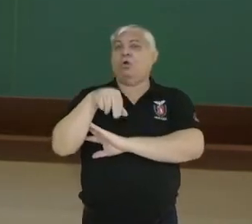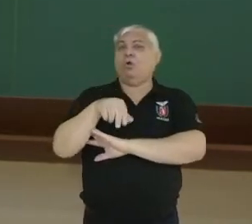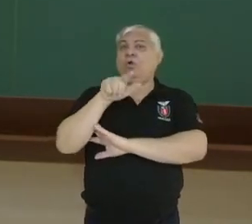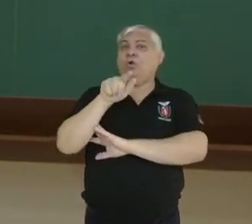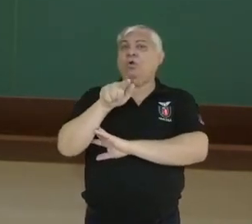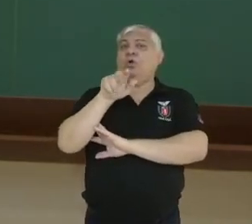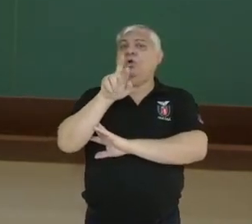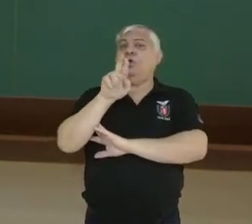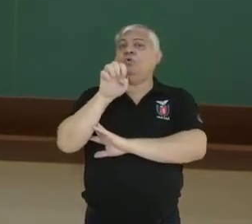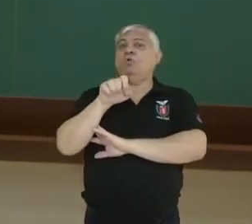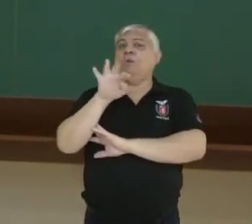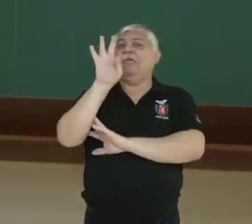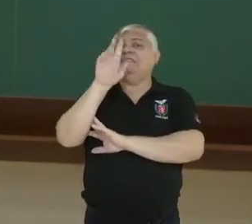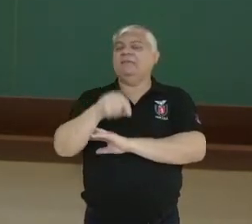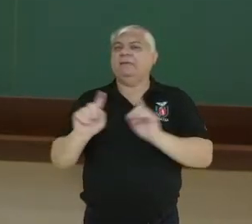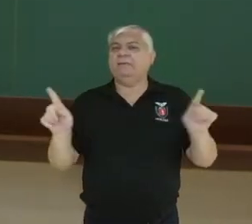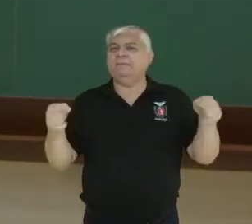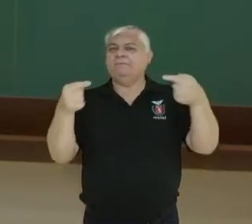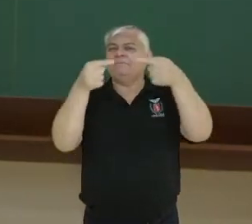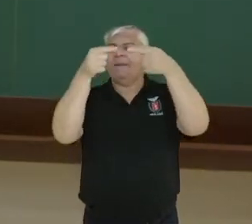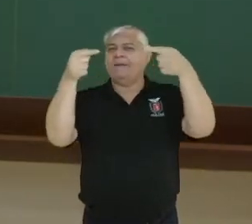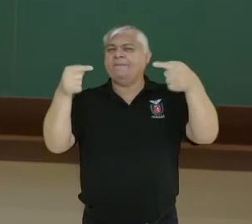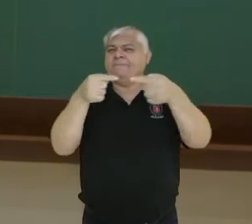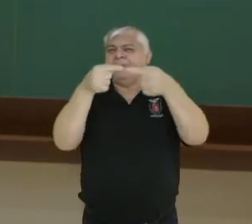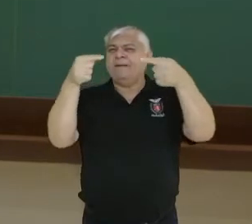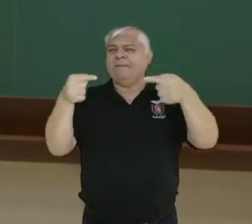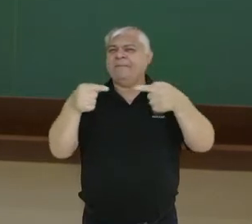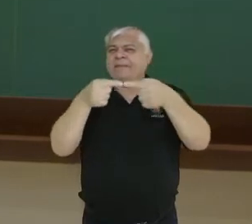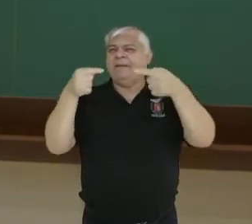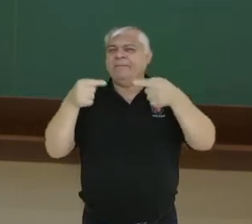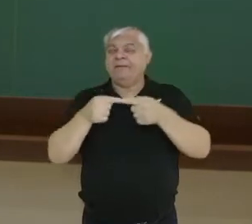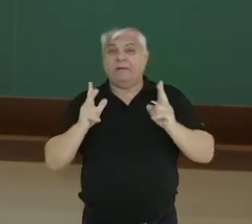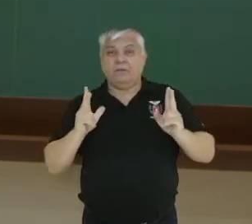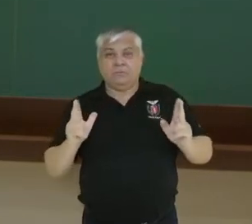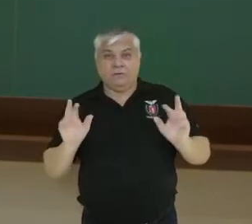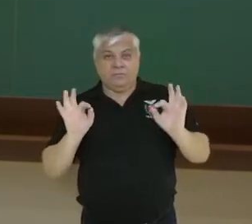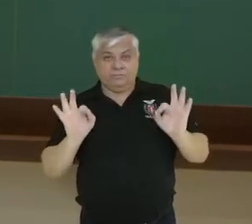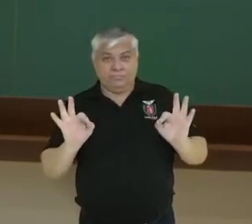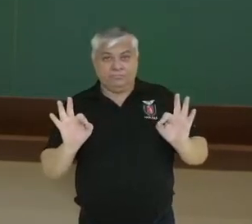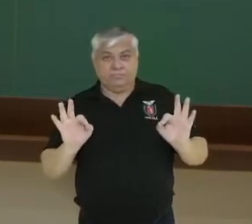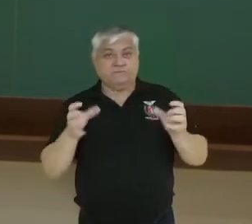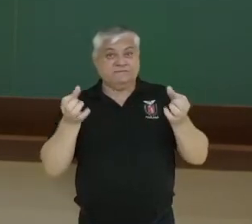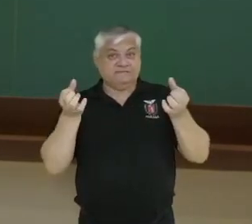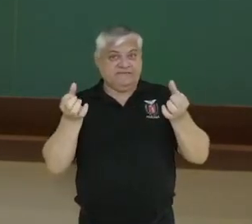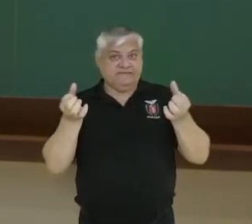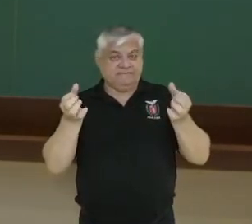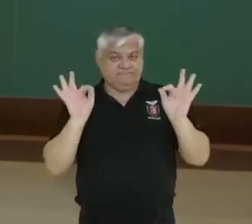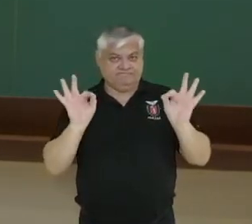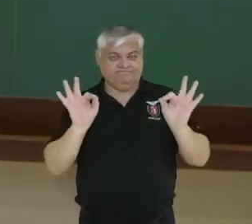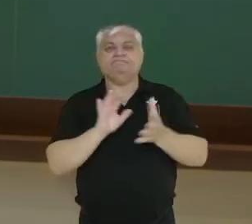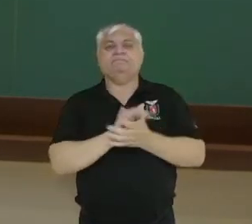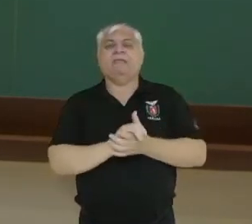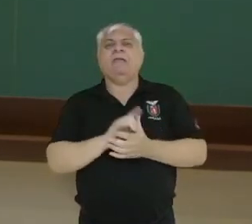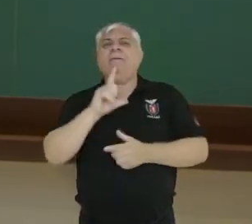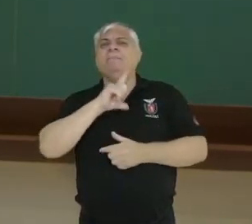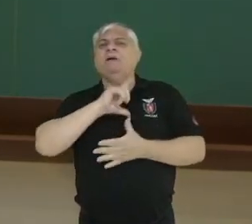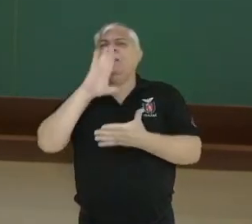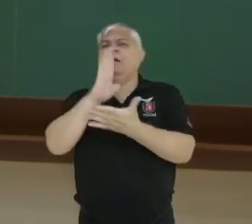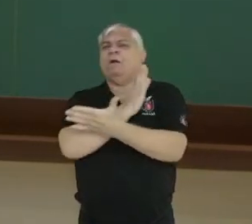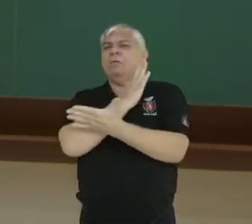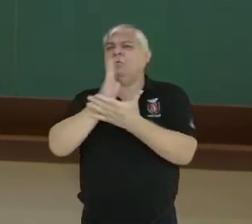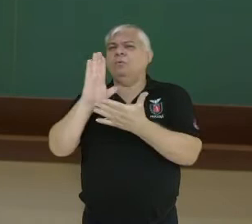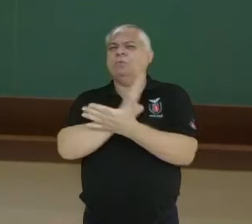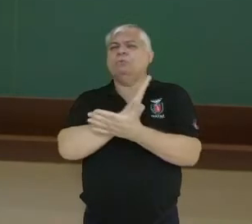lados correspondentes proporcionais e os três ângulos congruentes. Seis coisinhas. Mas existem alguns casos que caem